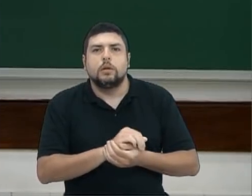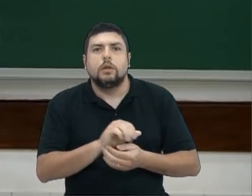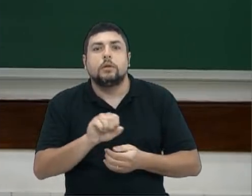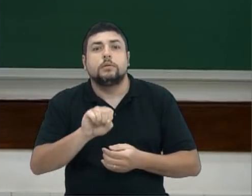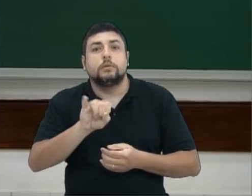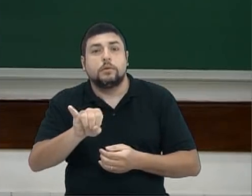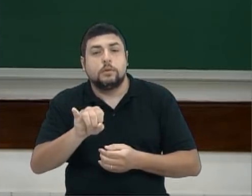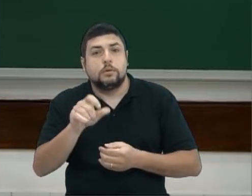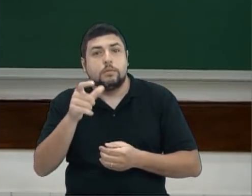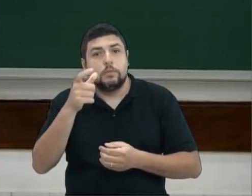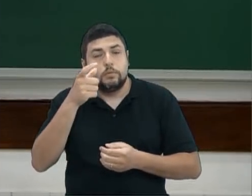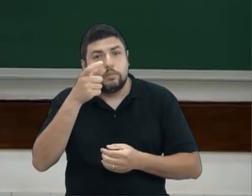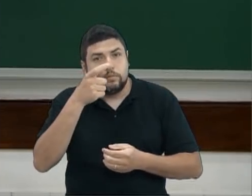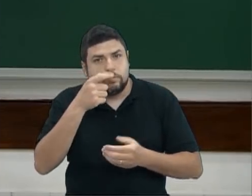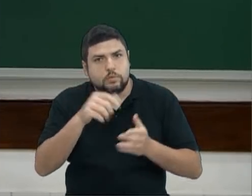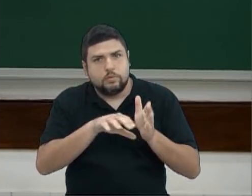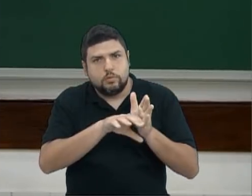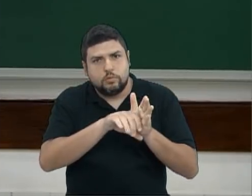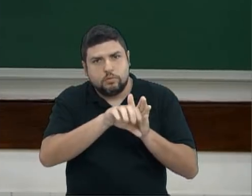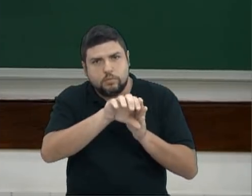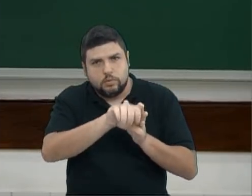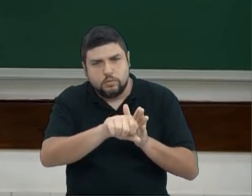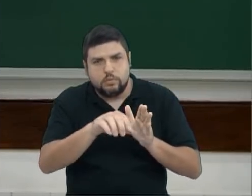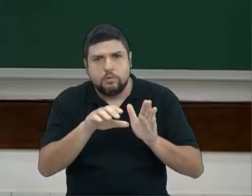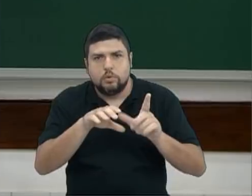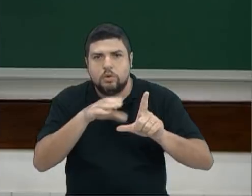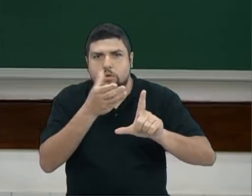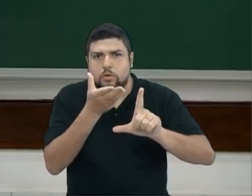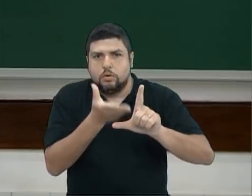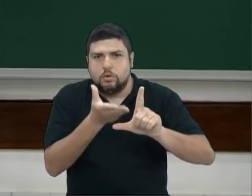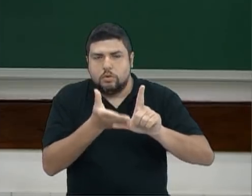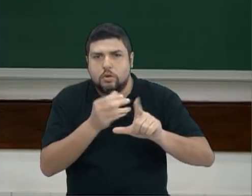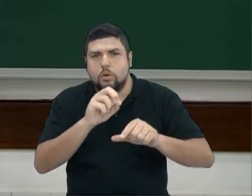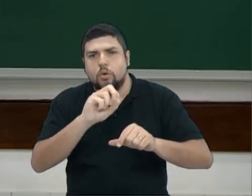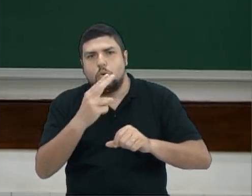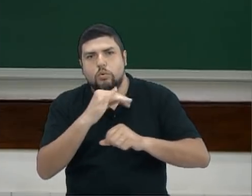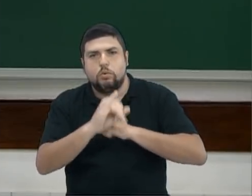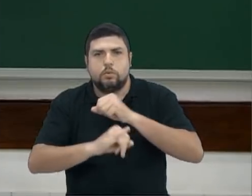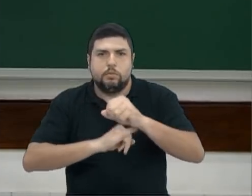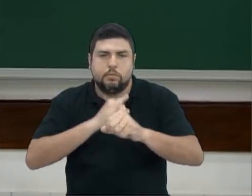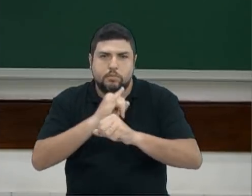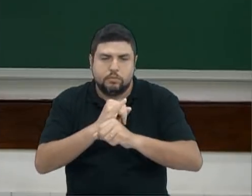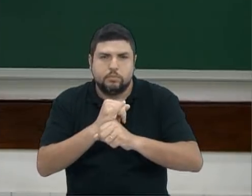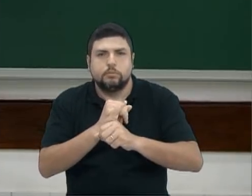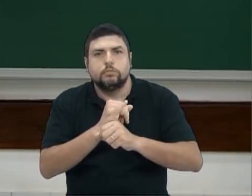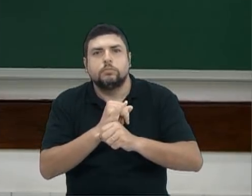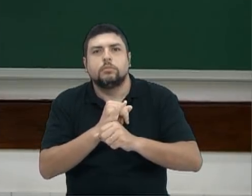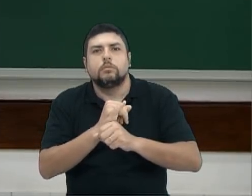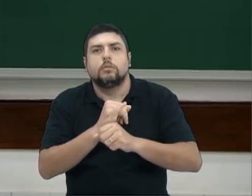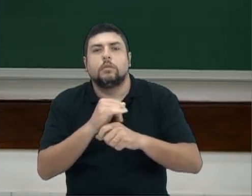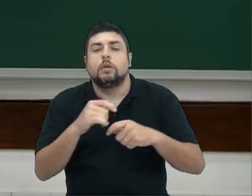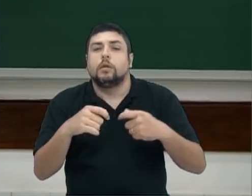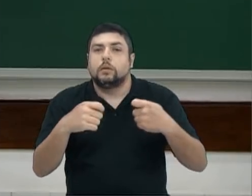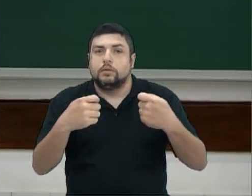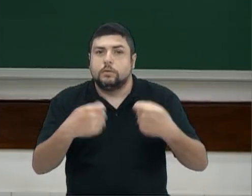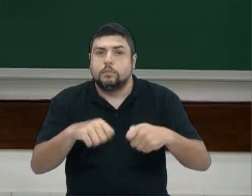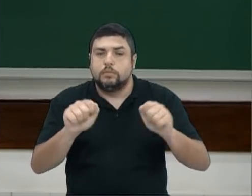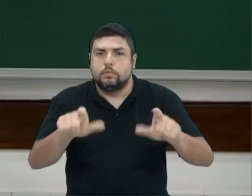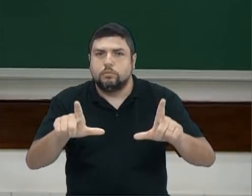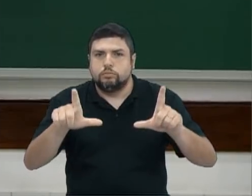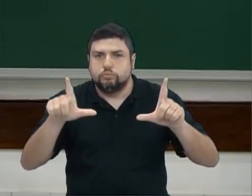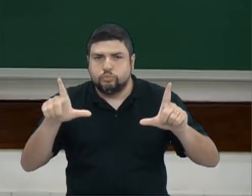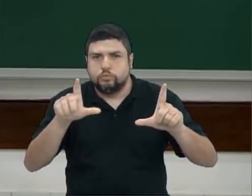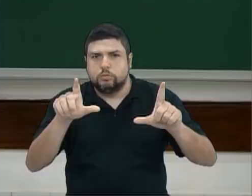pelo aplicativo ou pela internet e está acessando o Classroom, tem que fazer as atividades no